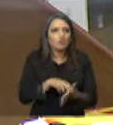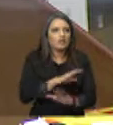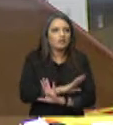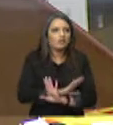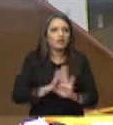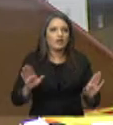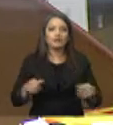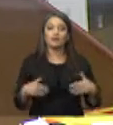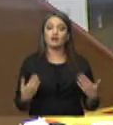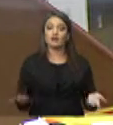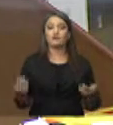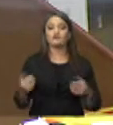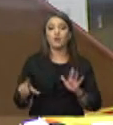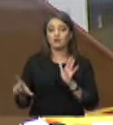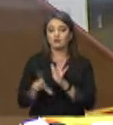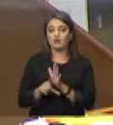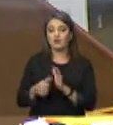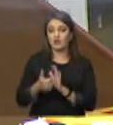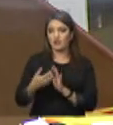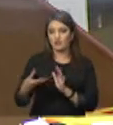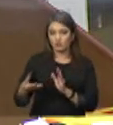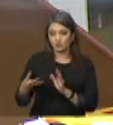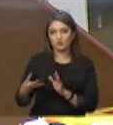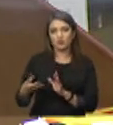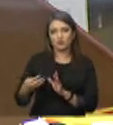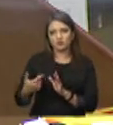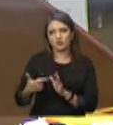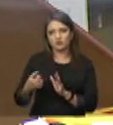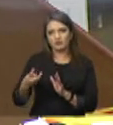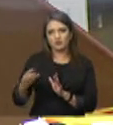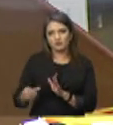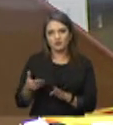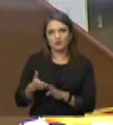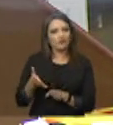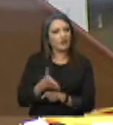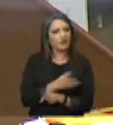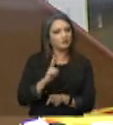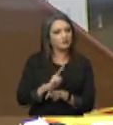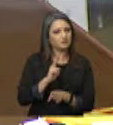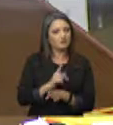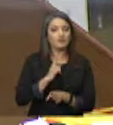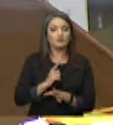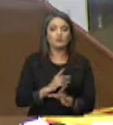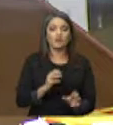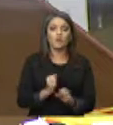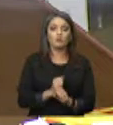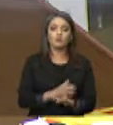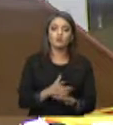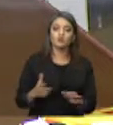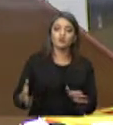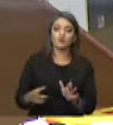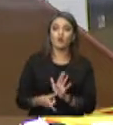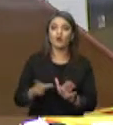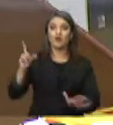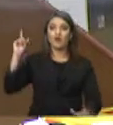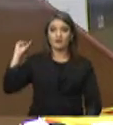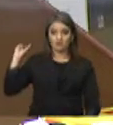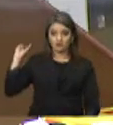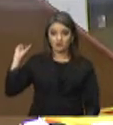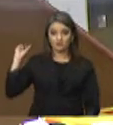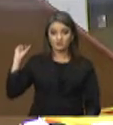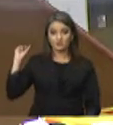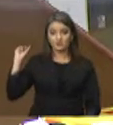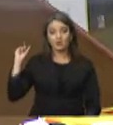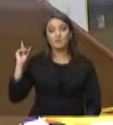logo aplicação retroativa da lei 14230 de 2021 e brinca a contagem de prazos transcorridos antes da sua edição